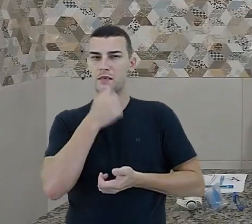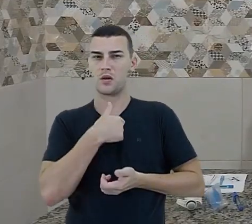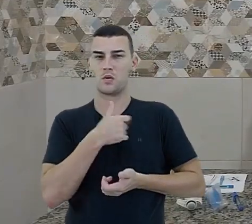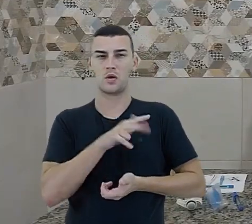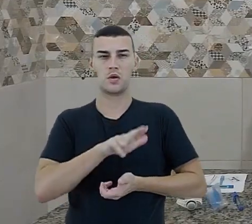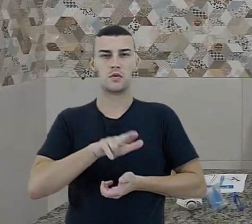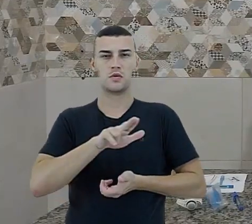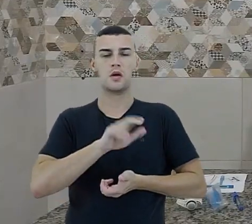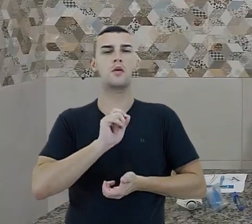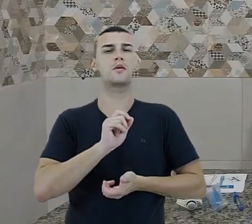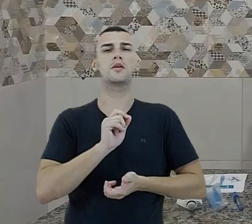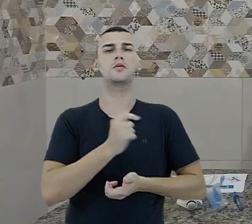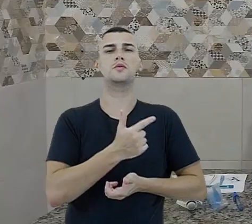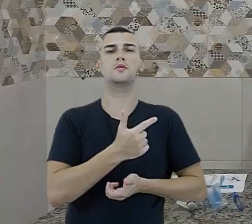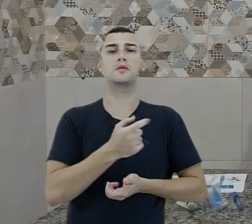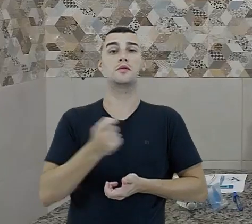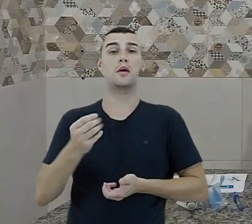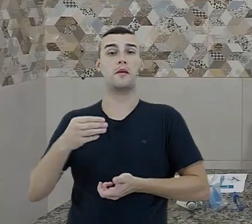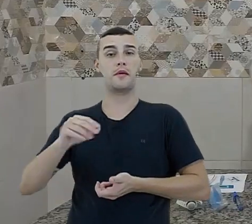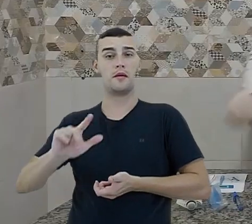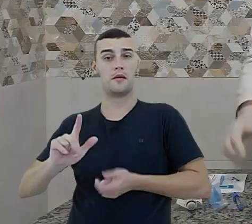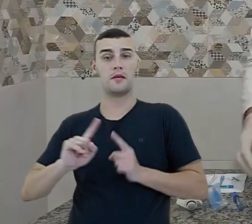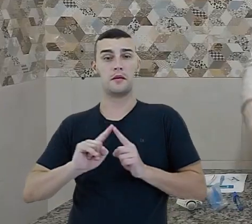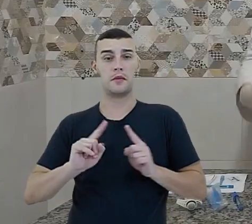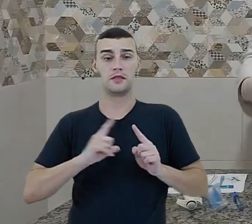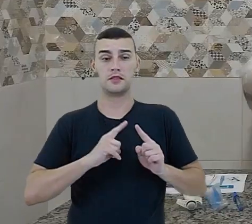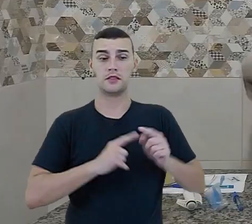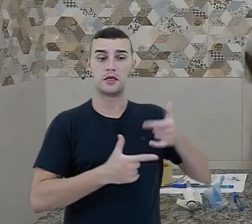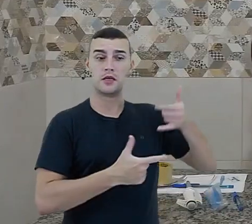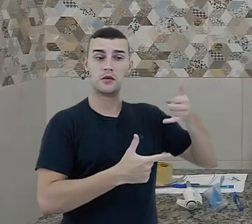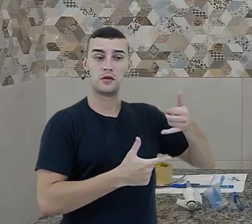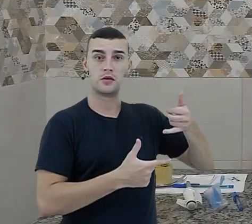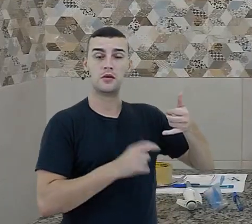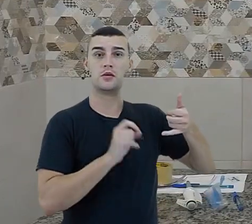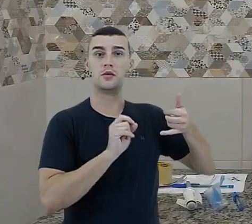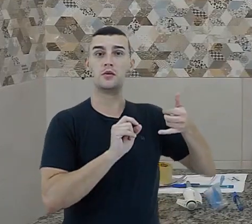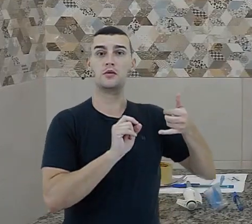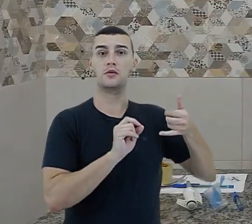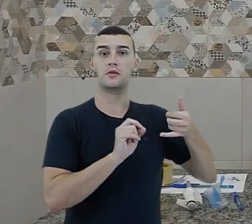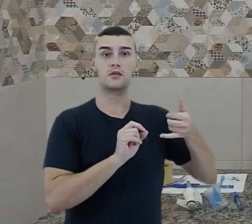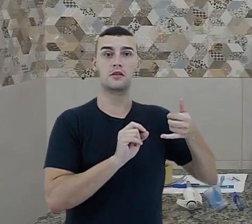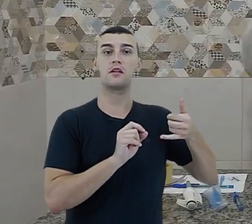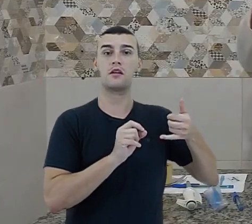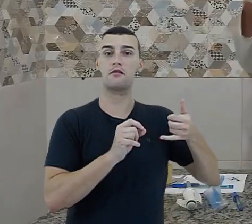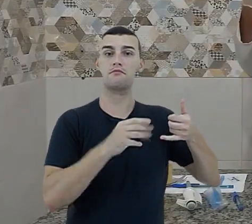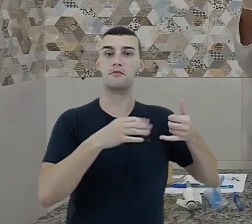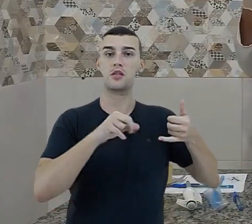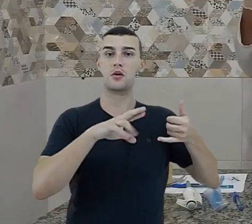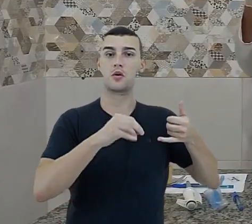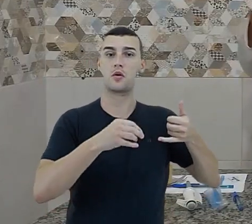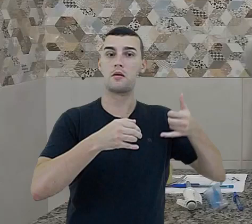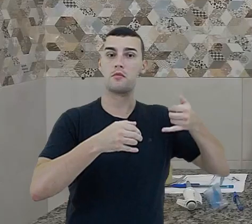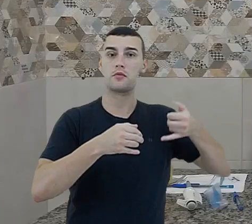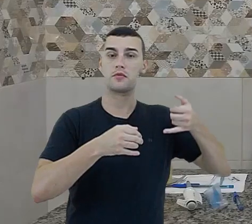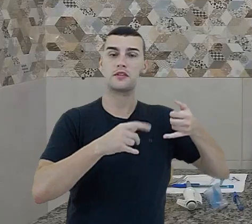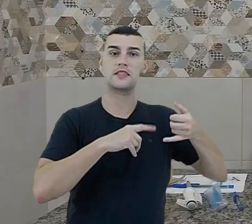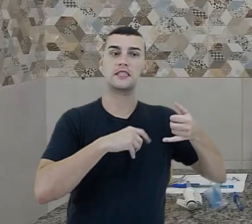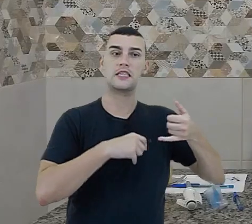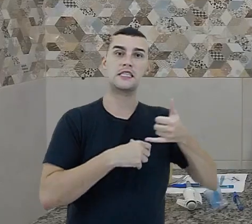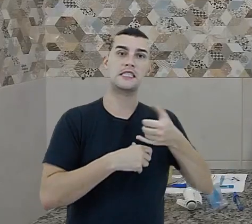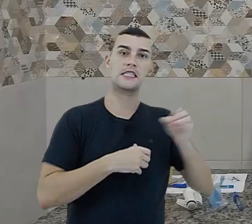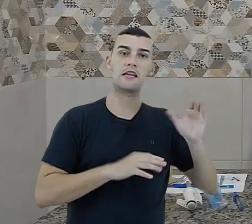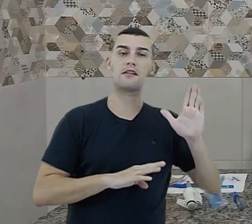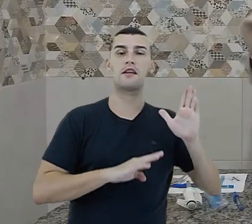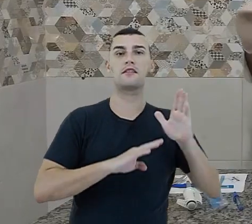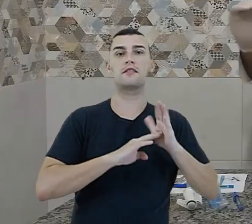por exemplo, 200 microlitros e eu sei que eu tenho uma micropipeta que vai de 100 a 1000 e a outra que